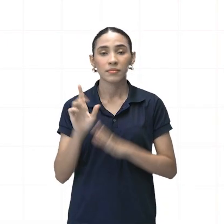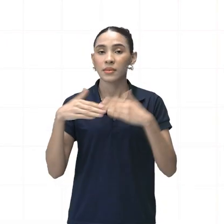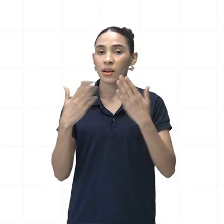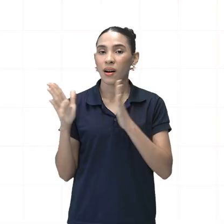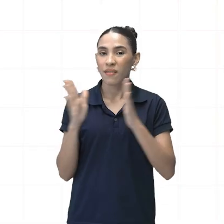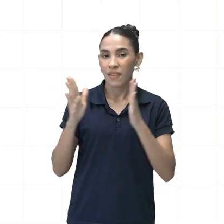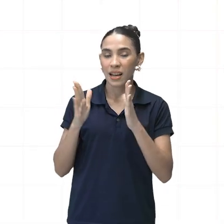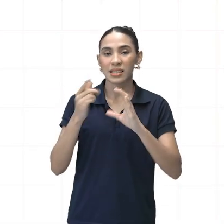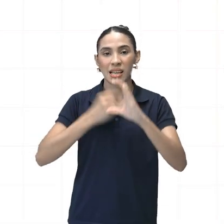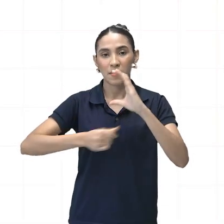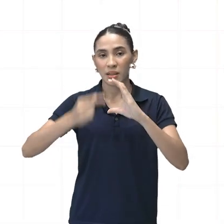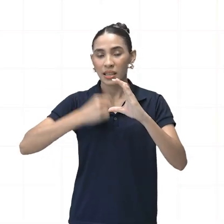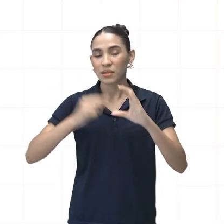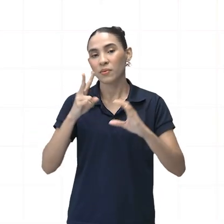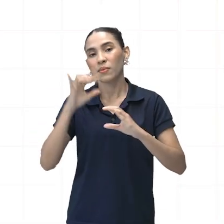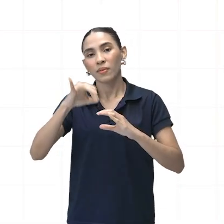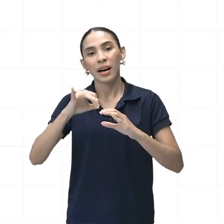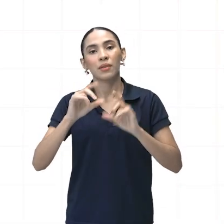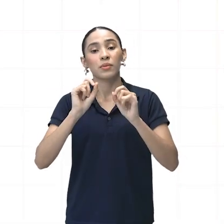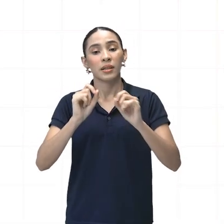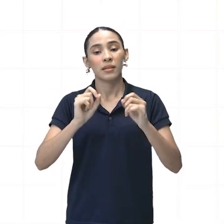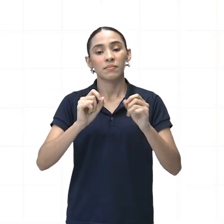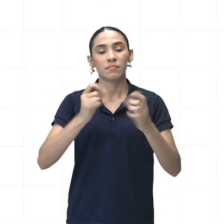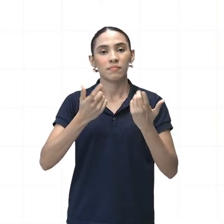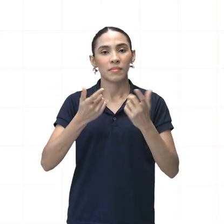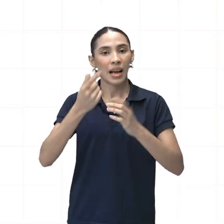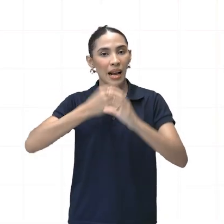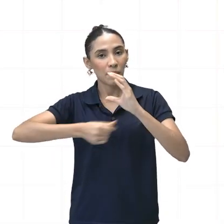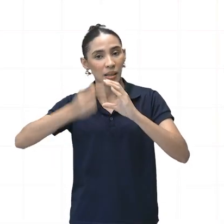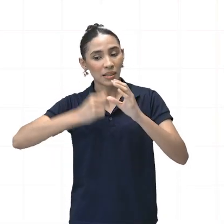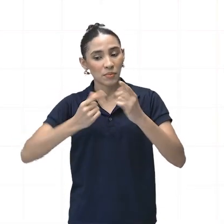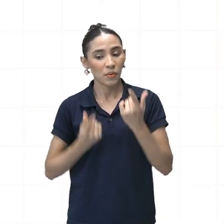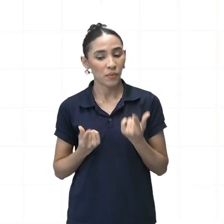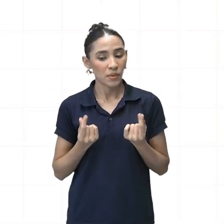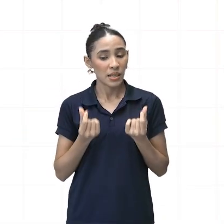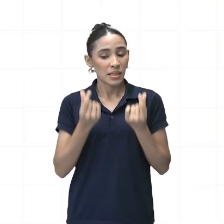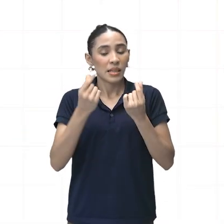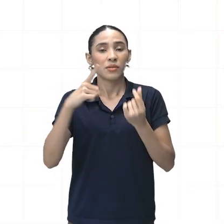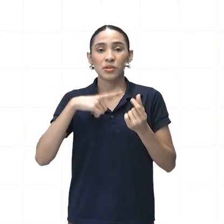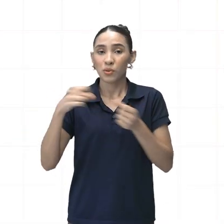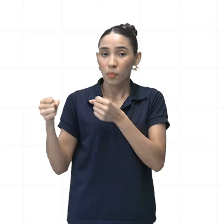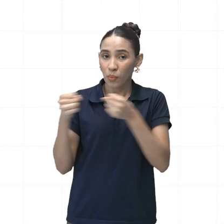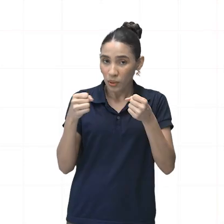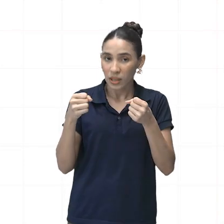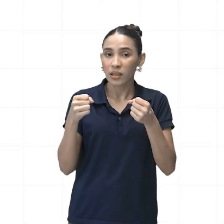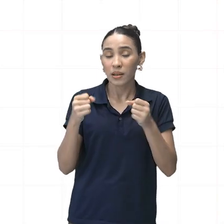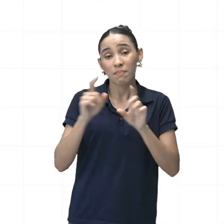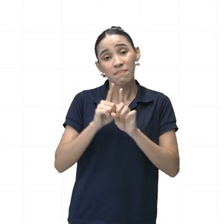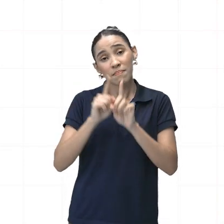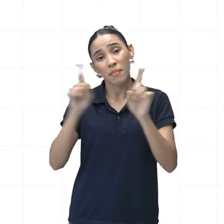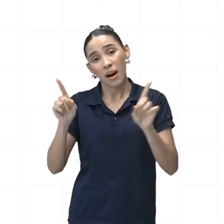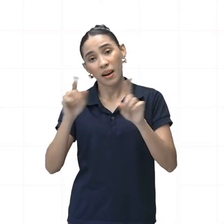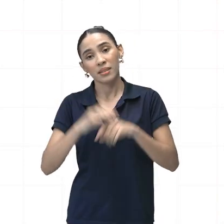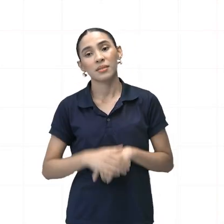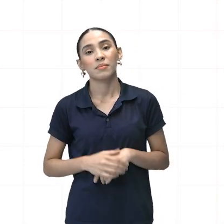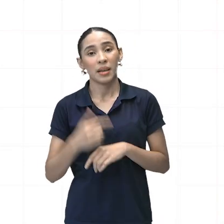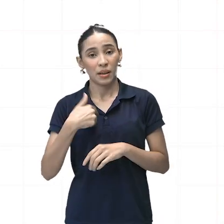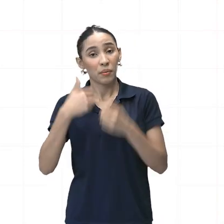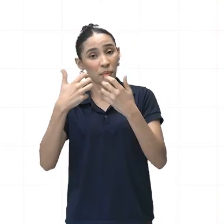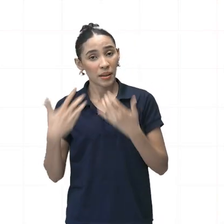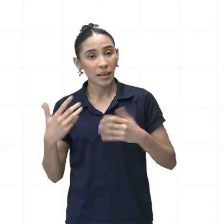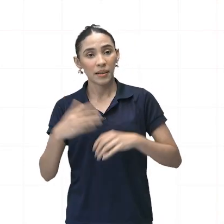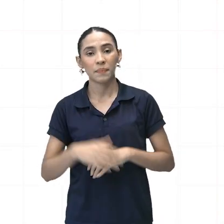do capitalismo. Vai sair do capitalismo financeiro, onde os bancos tinham poder, porém, como eu falei